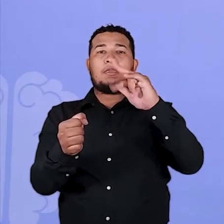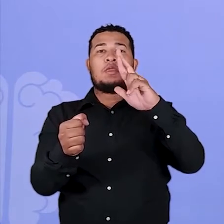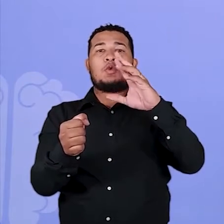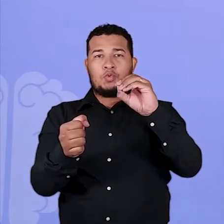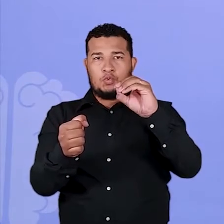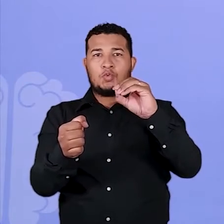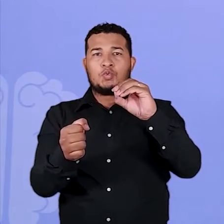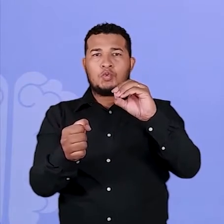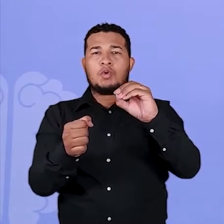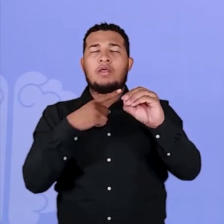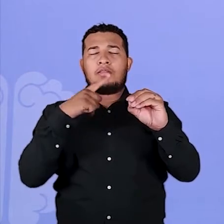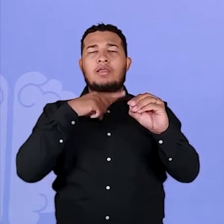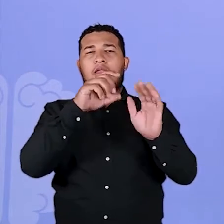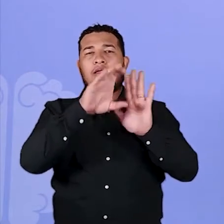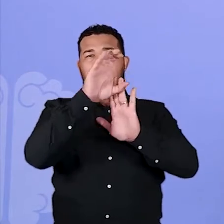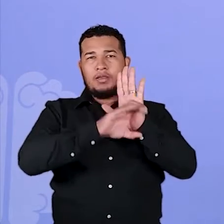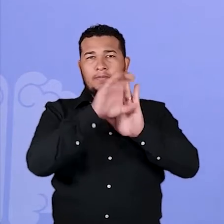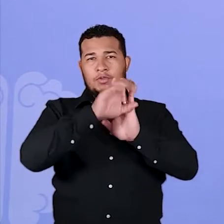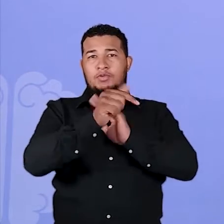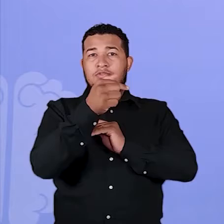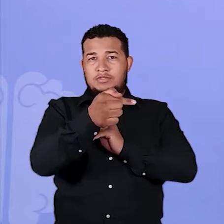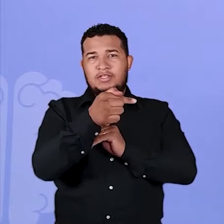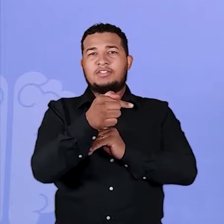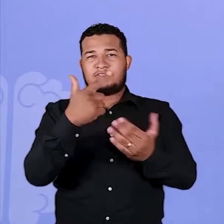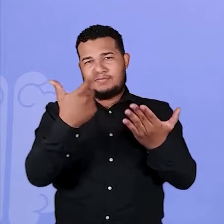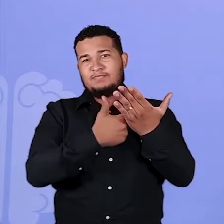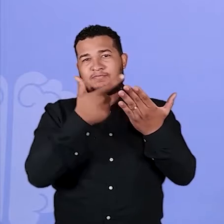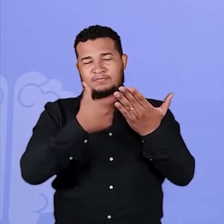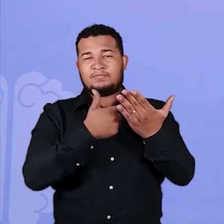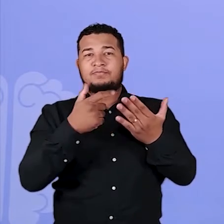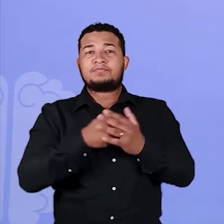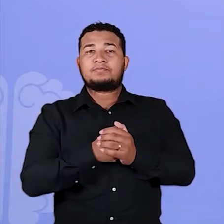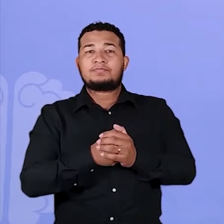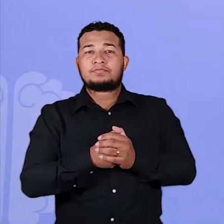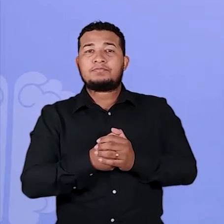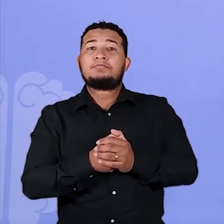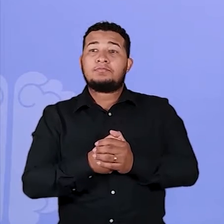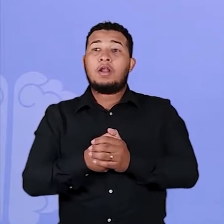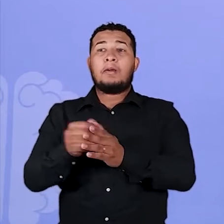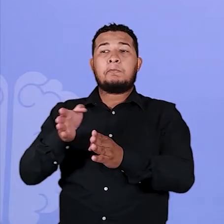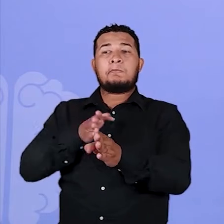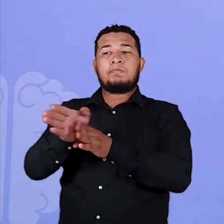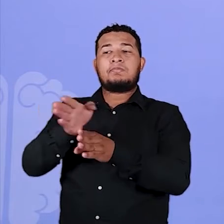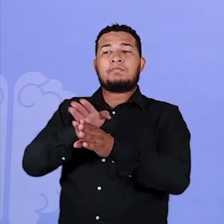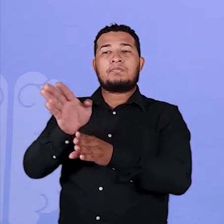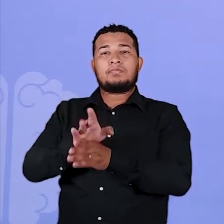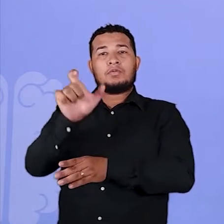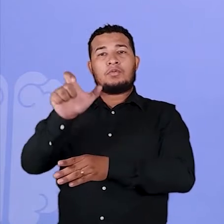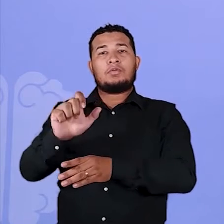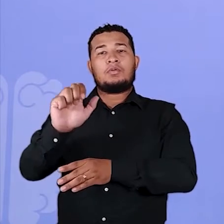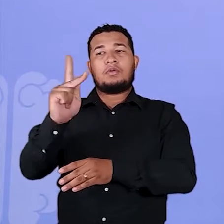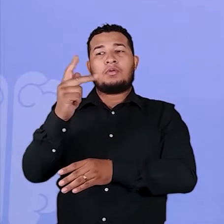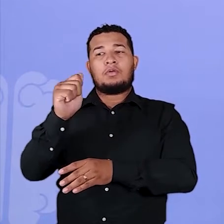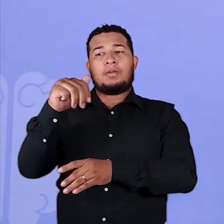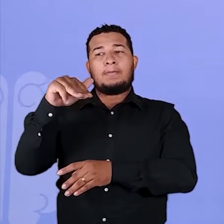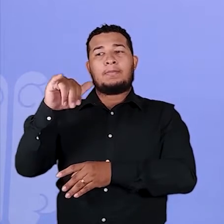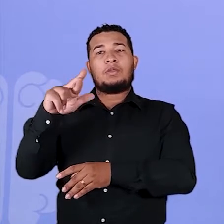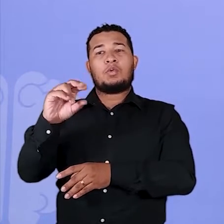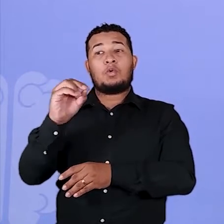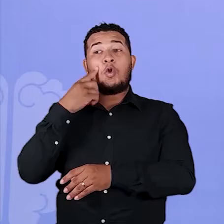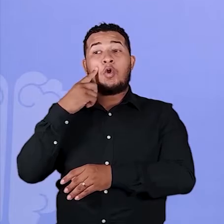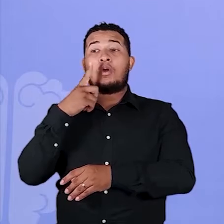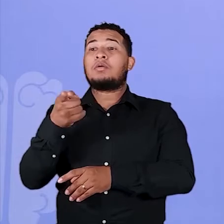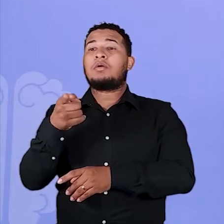Dorco, ele conta essa história lá no capítulo 7 do Príncipe. A orientação desse príncipe, então, para Ramiro Dorco